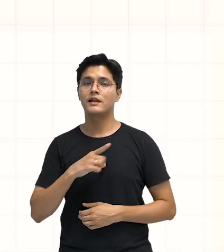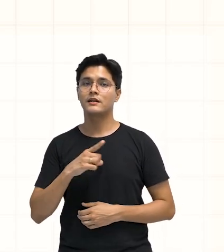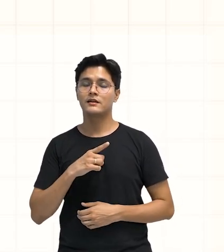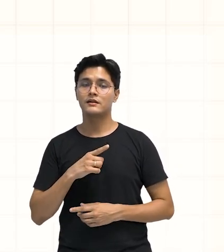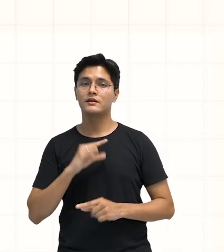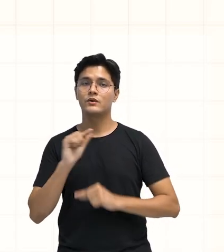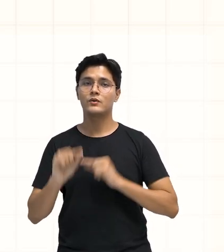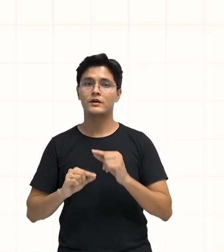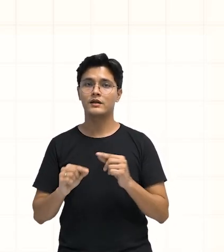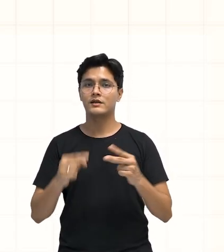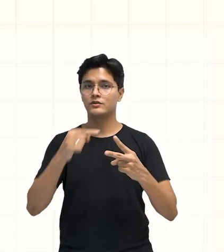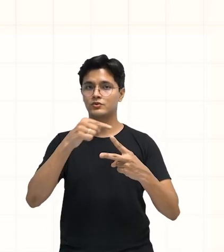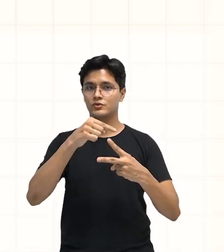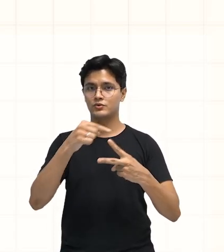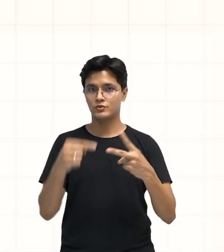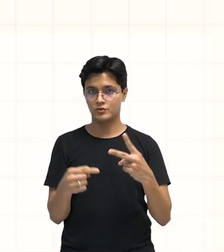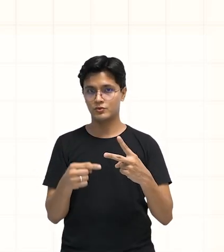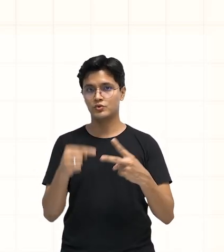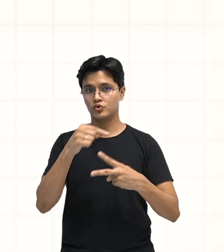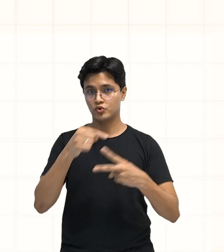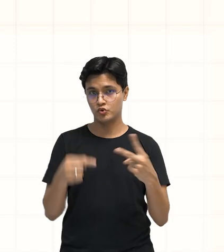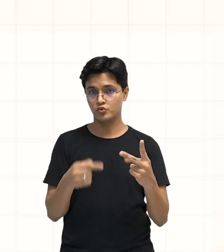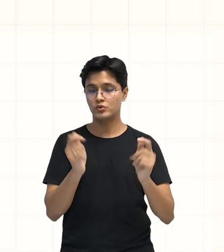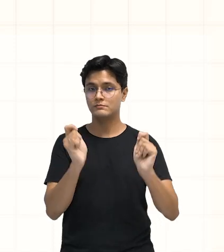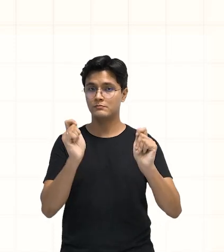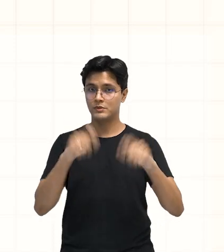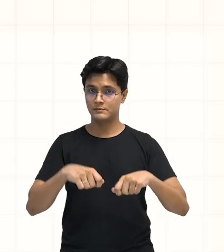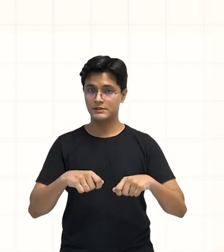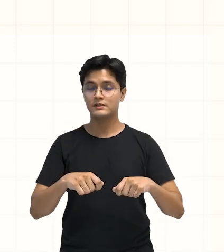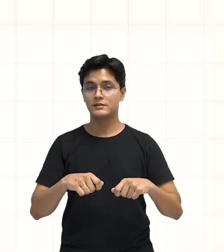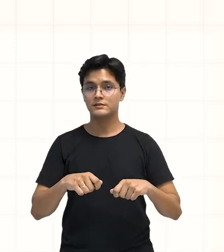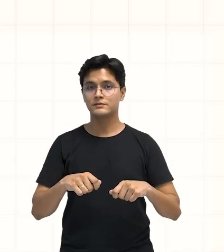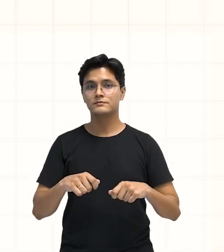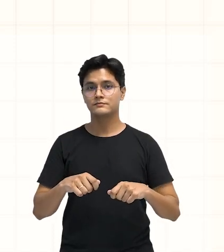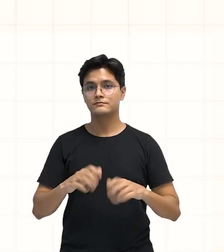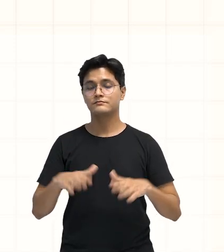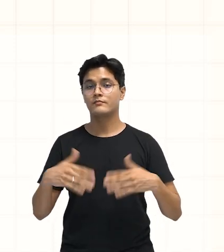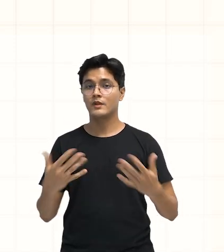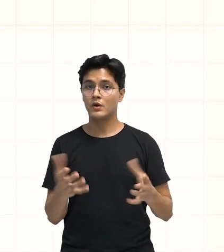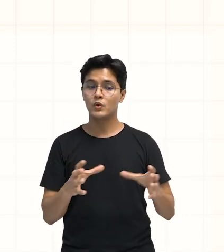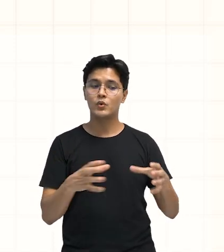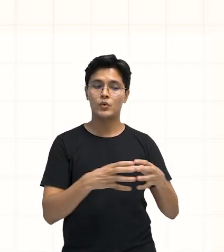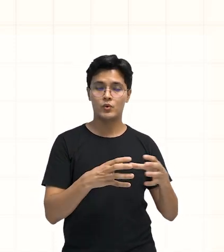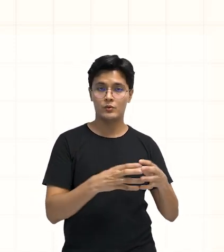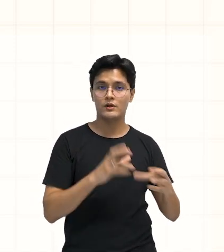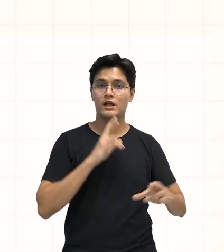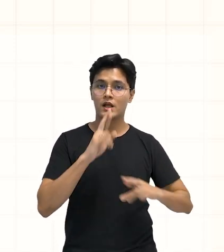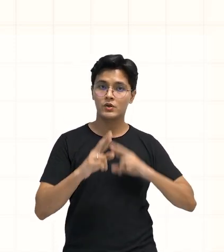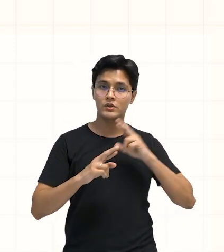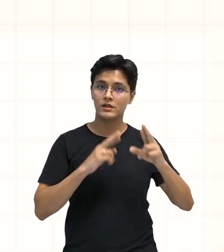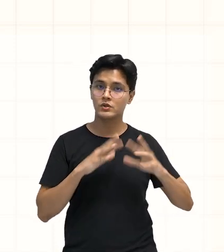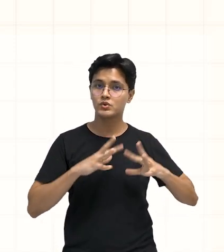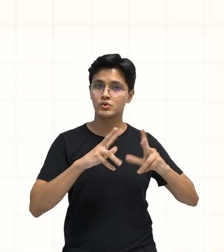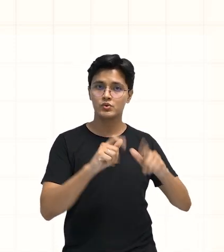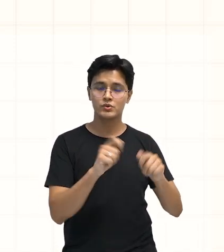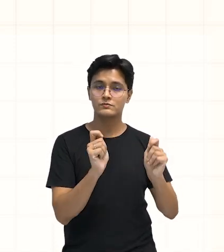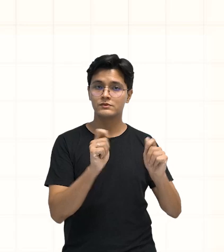temos duas possibilidades, o meu espaço amostral para a moeda